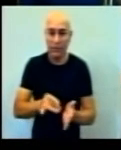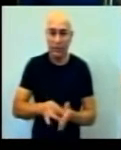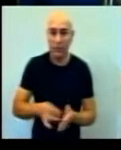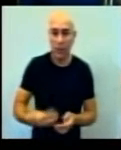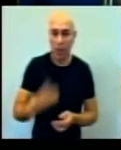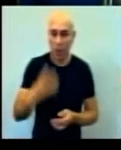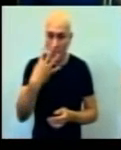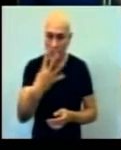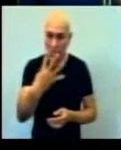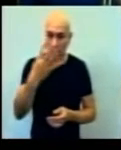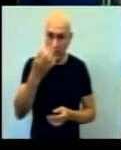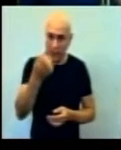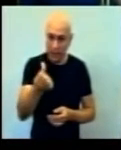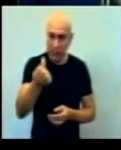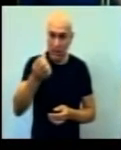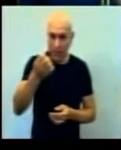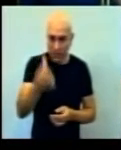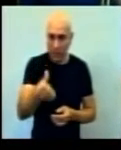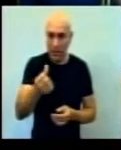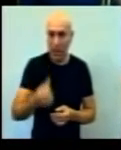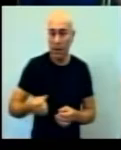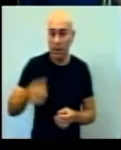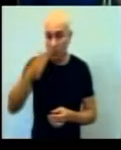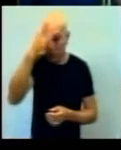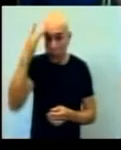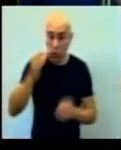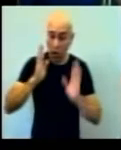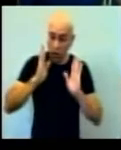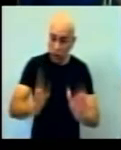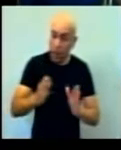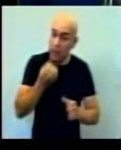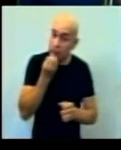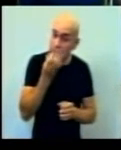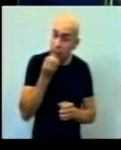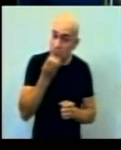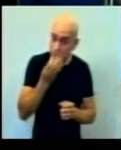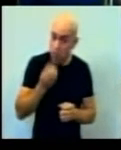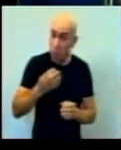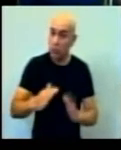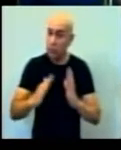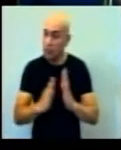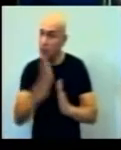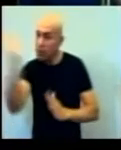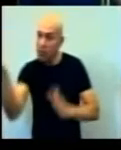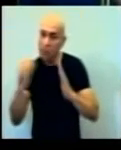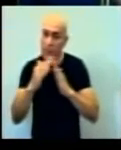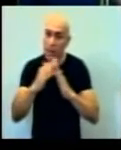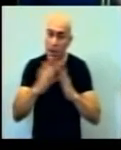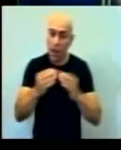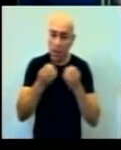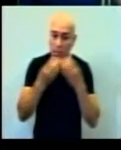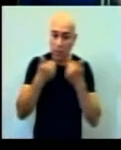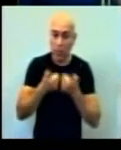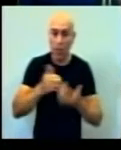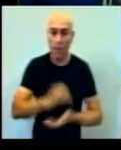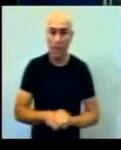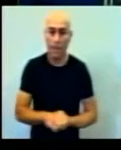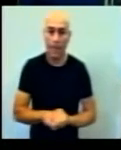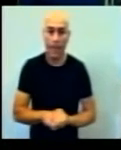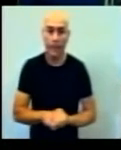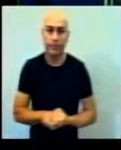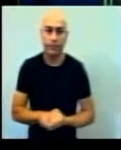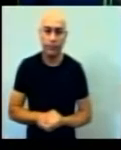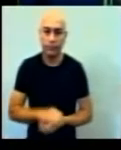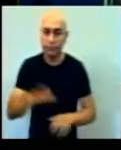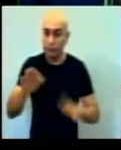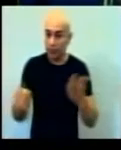aí 466 pessoas recuperadas que tiveram alta e estão no seu domicílio. Próximo. Então,